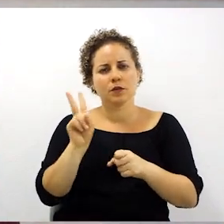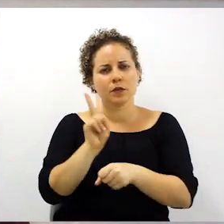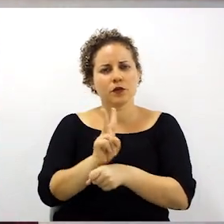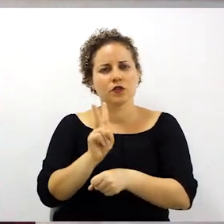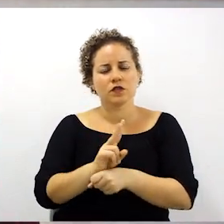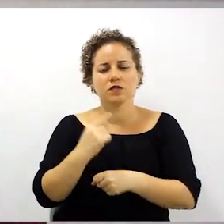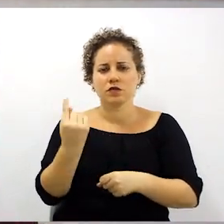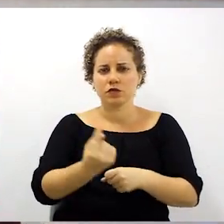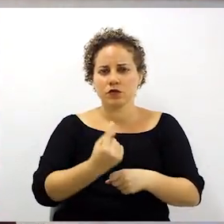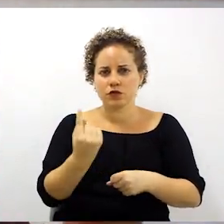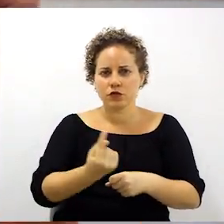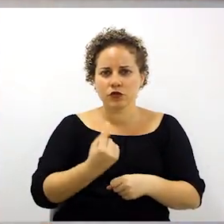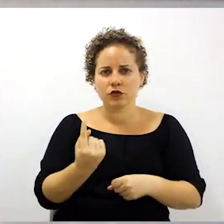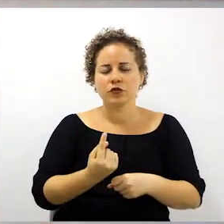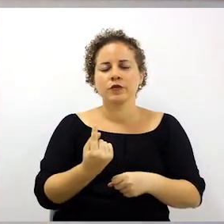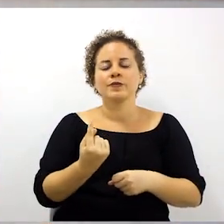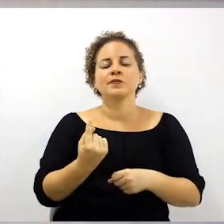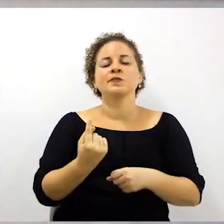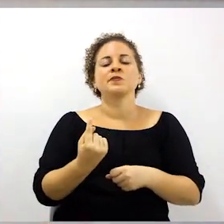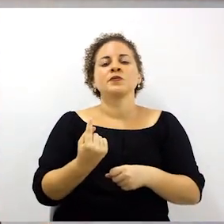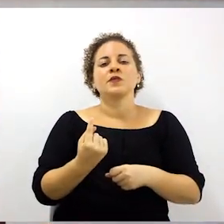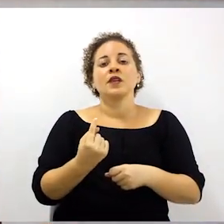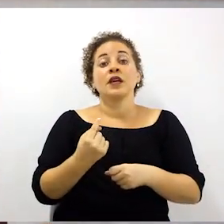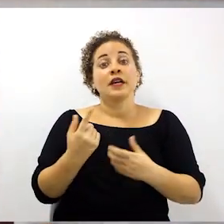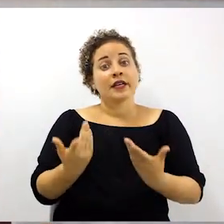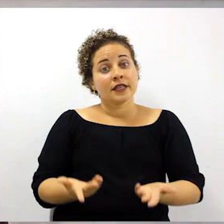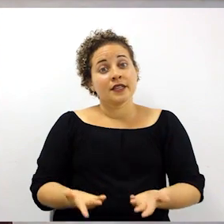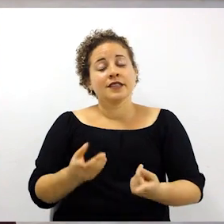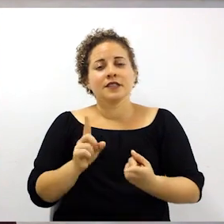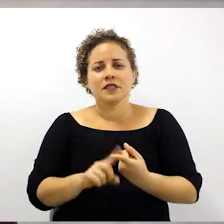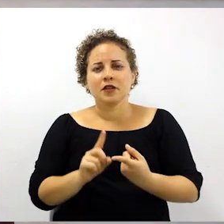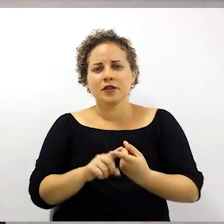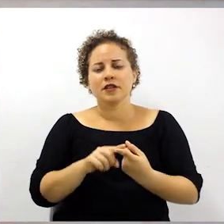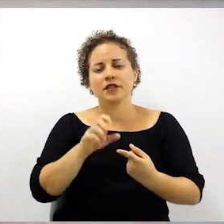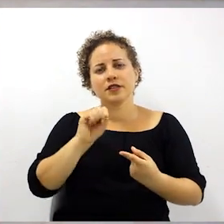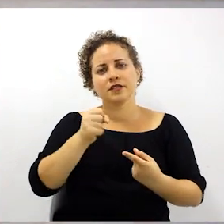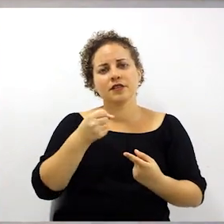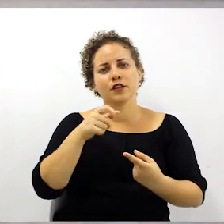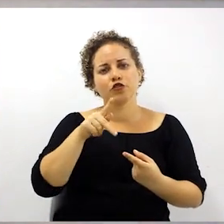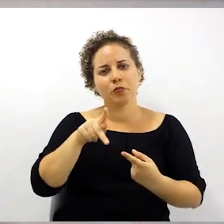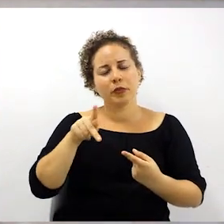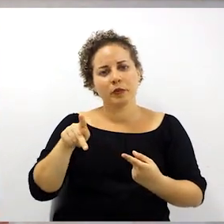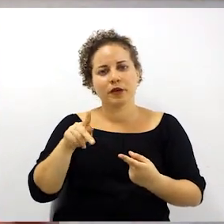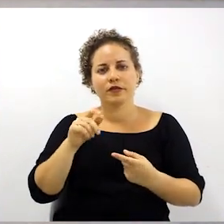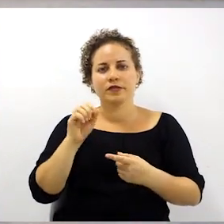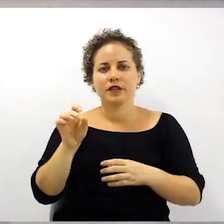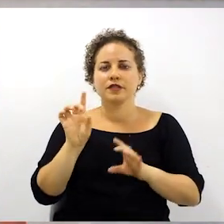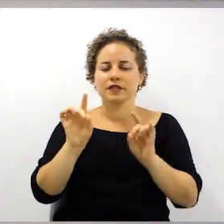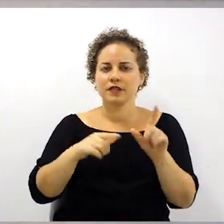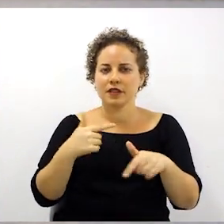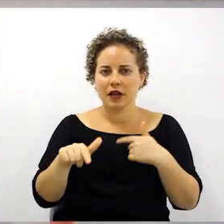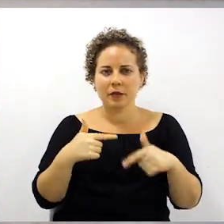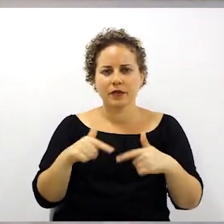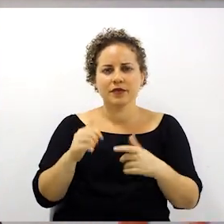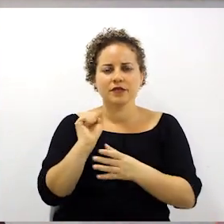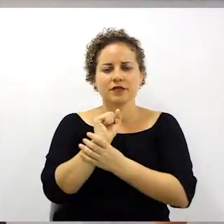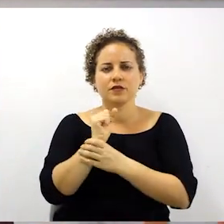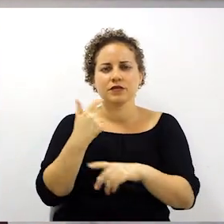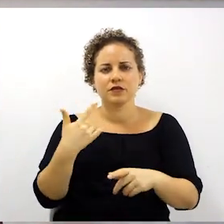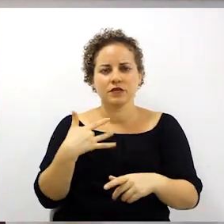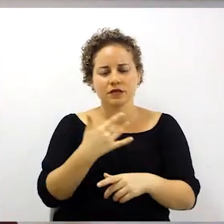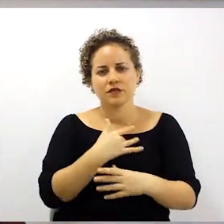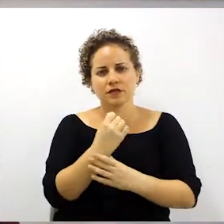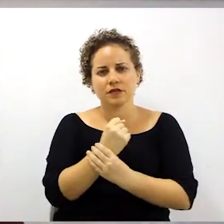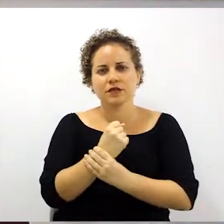proteção individual. E, além disso, você tem o SESTP, que é o Serviço Especializado em Saúde e Segurança no